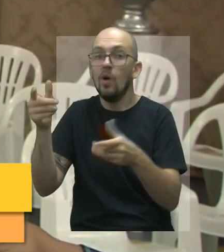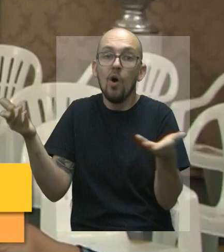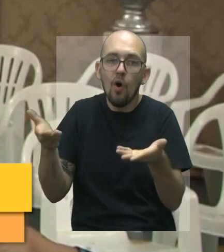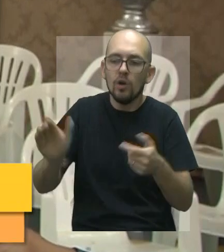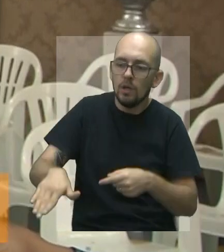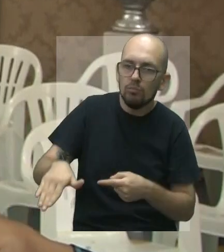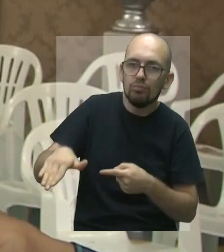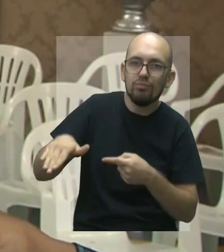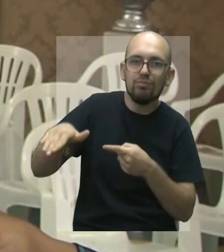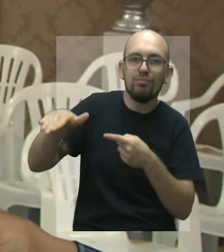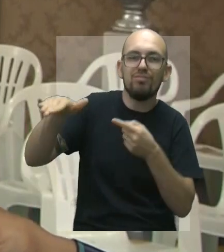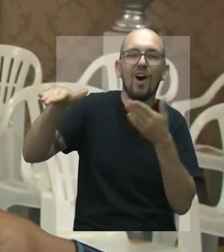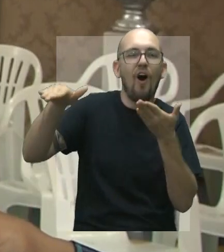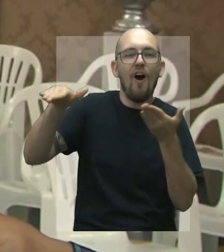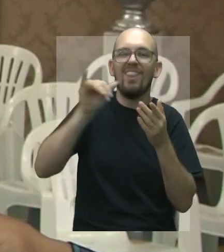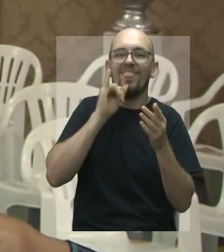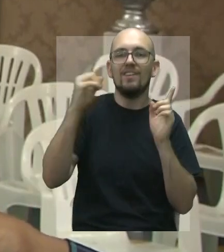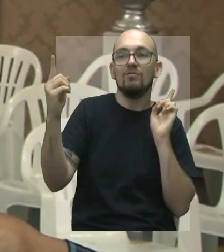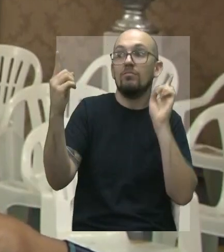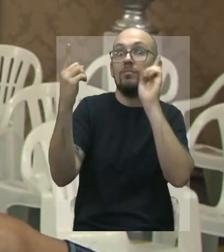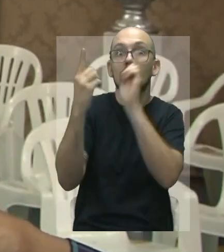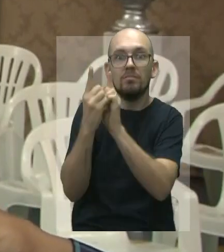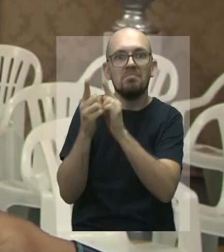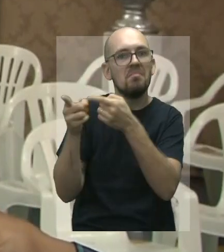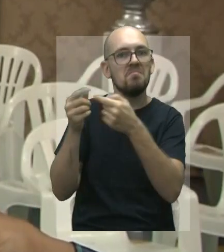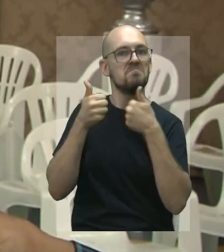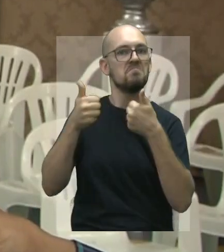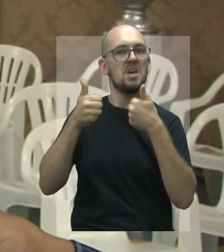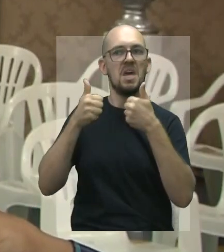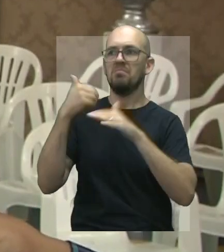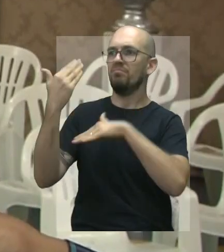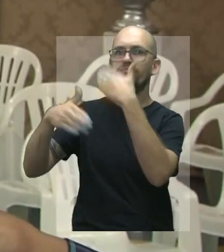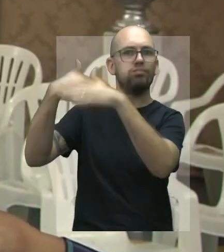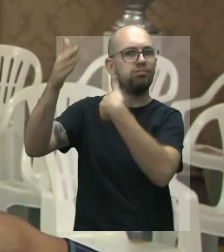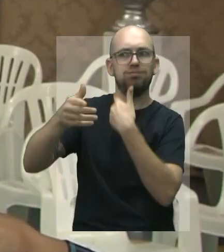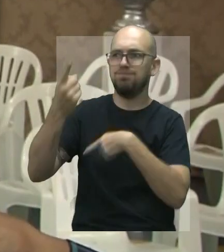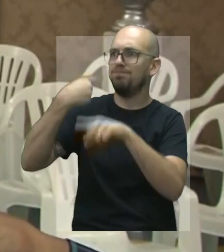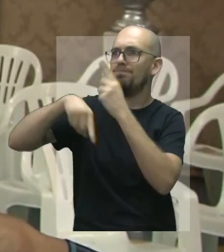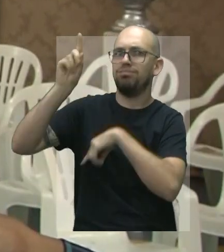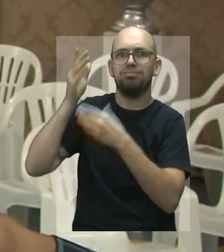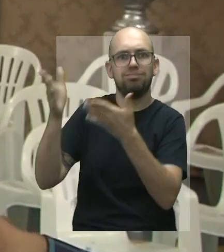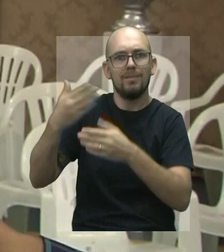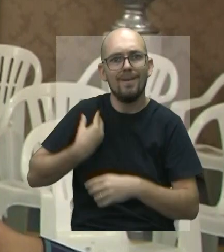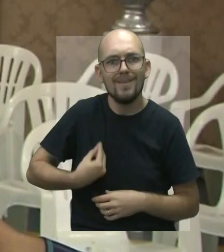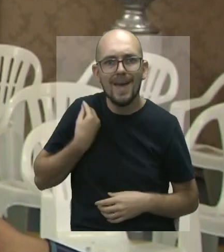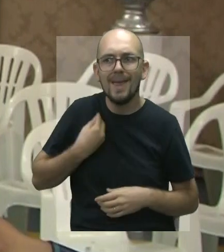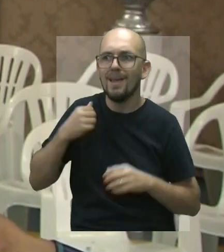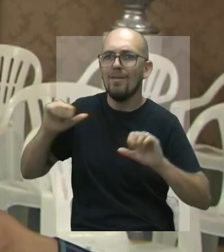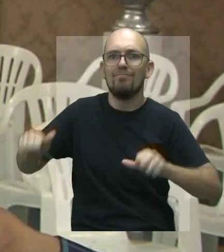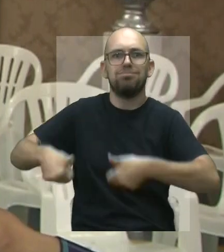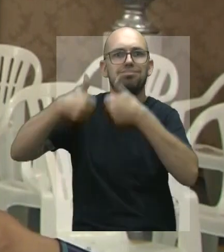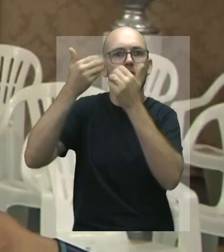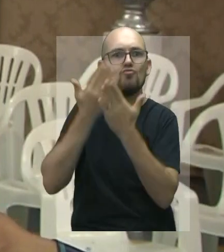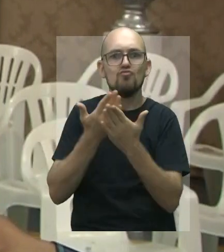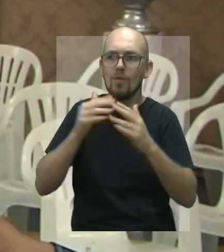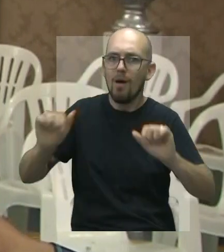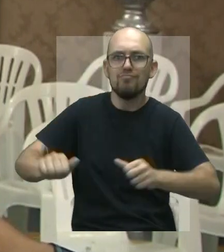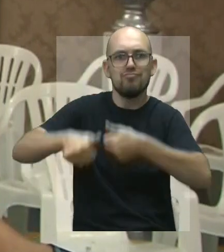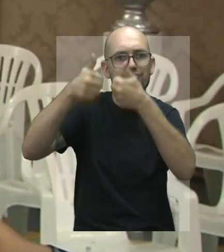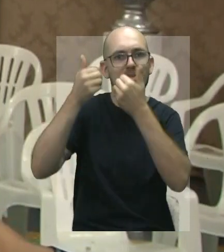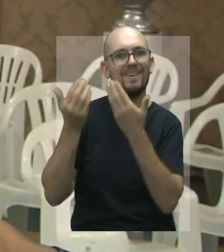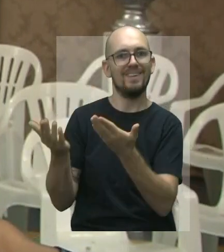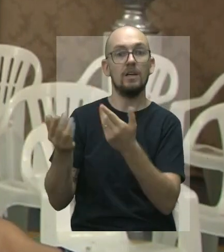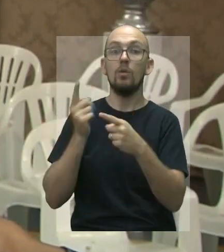nós encontramos, são jovens que estão bem estruturados, trabalhando, estudando. Então eu acredito que o ProERD foi um programa que deu um